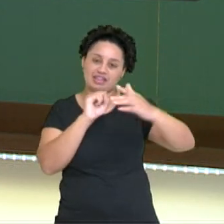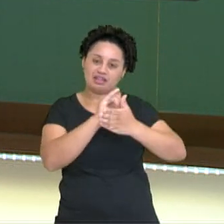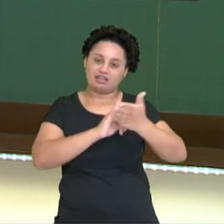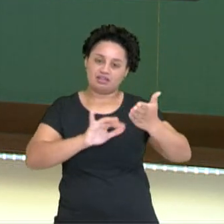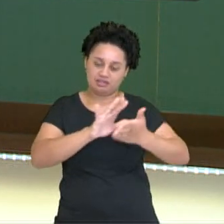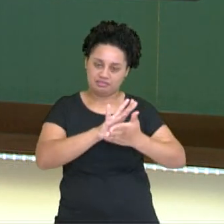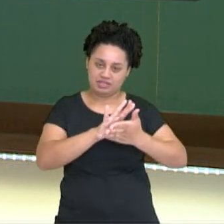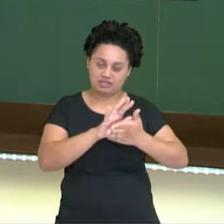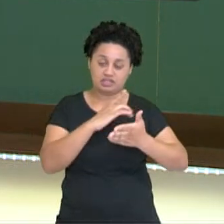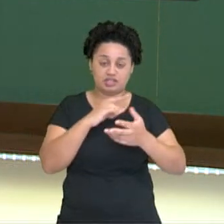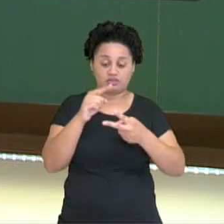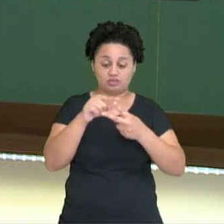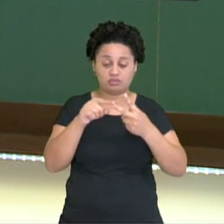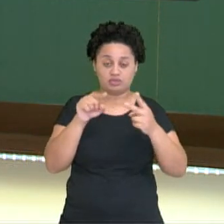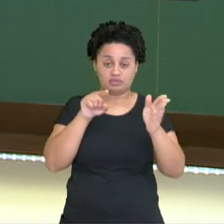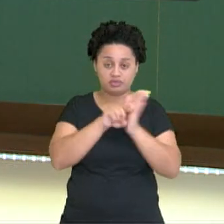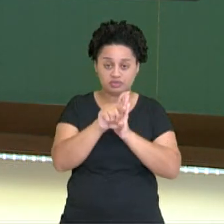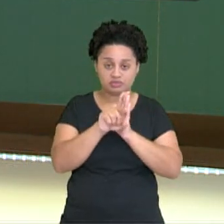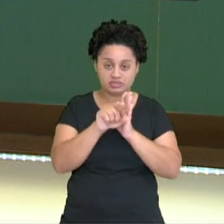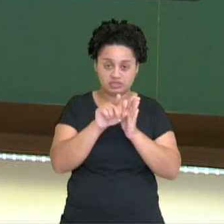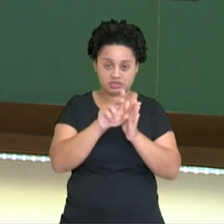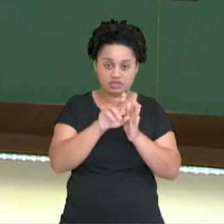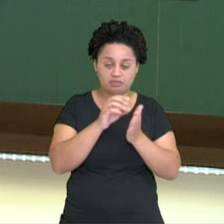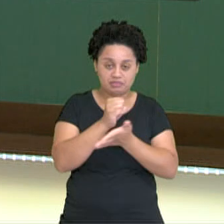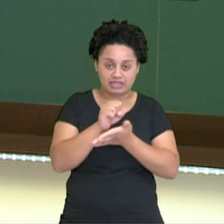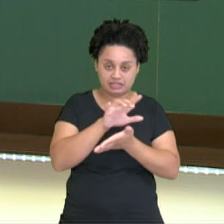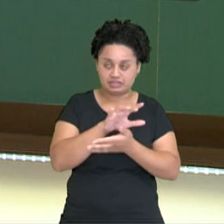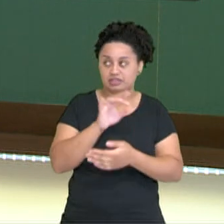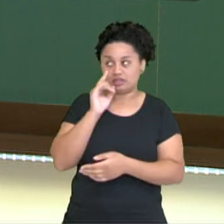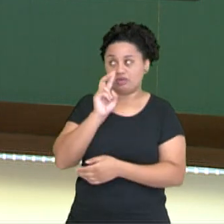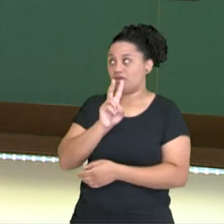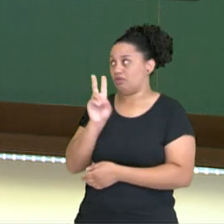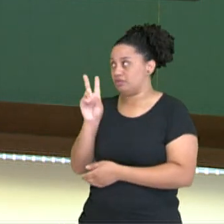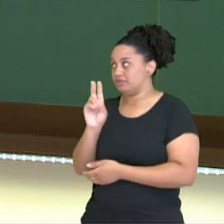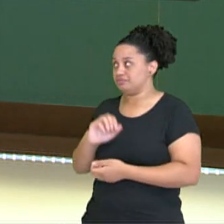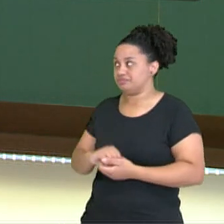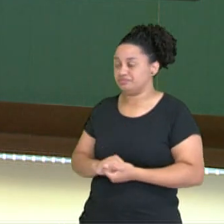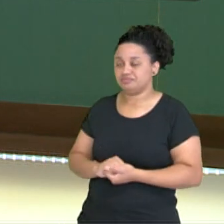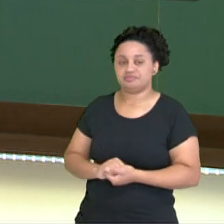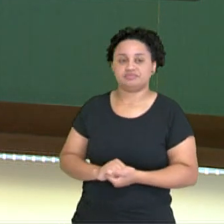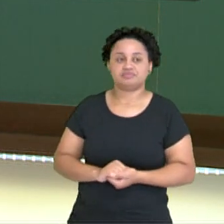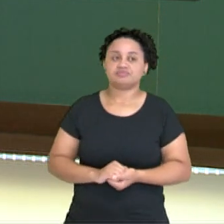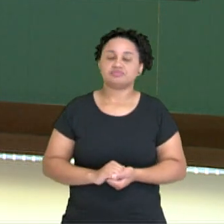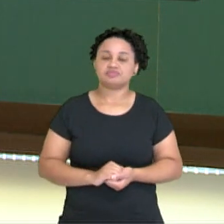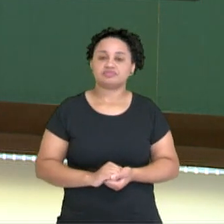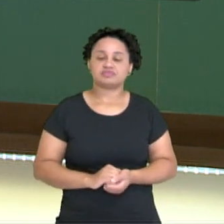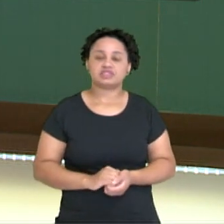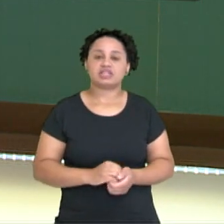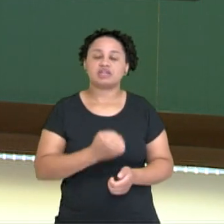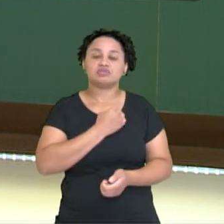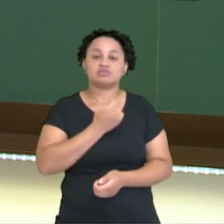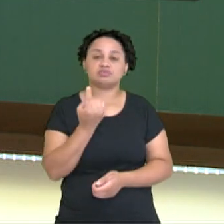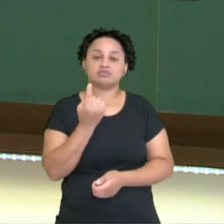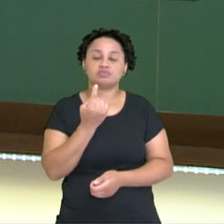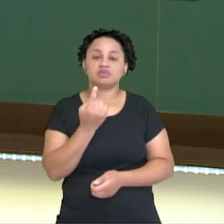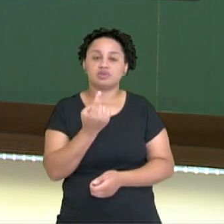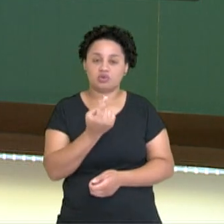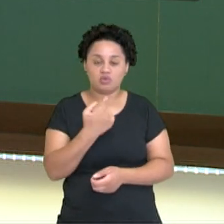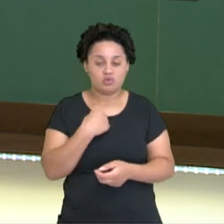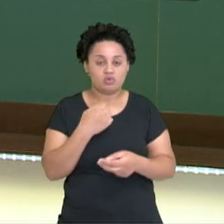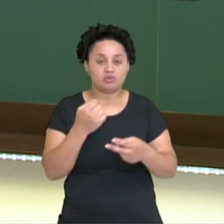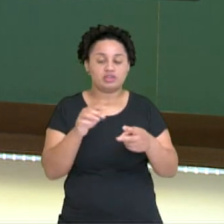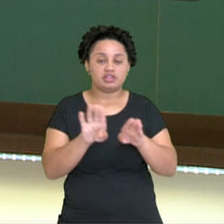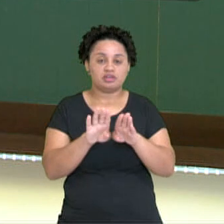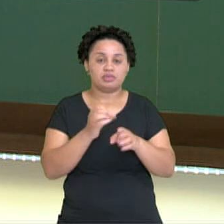justamente sobre essa imagem, tá? Number 1, are they swimming in the park's lake? Number 2, what are